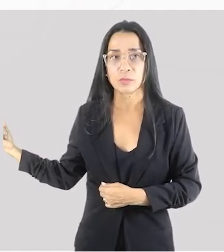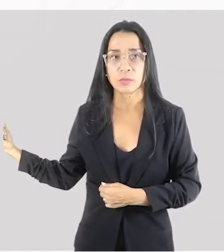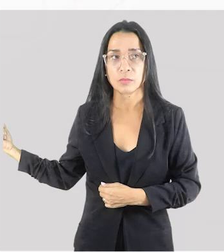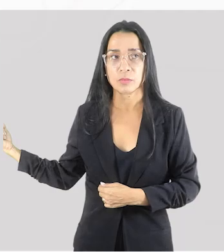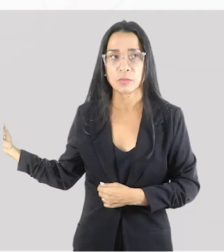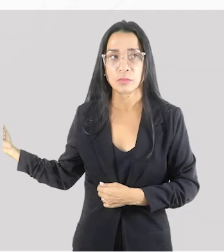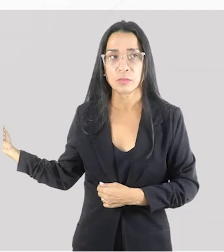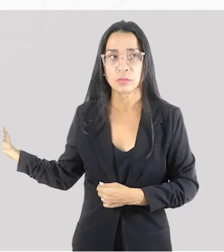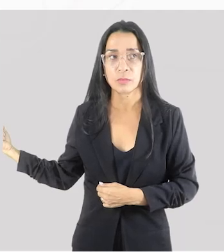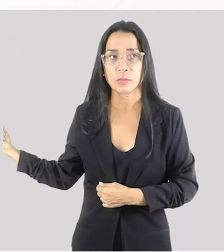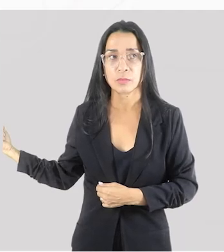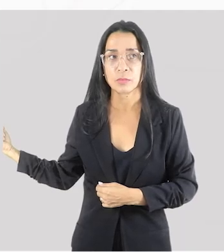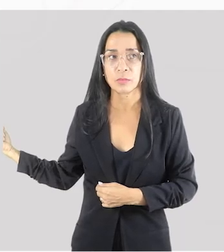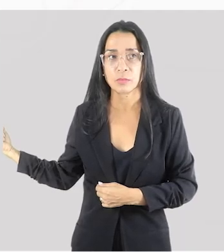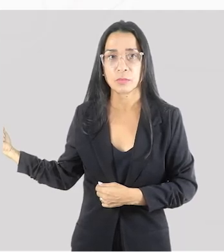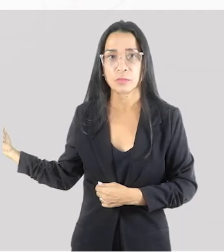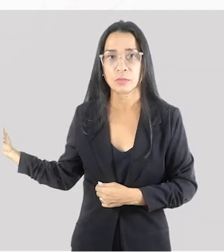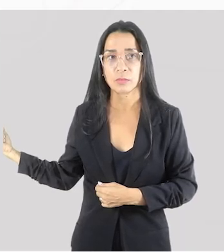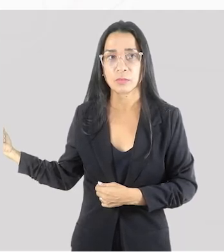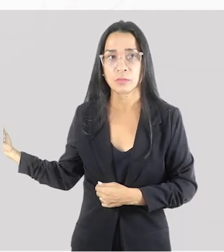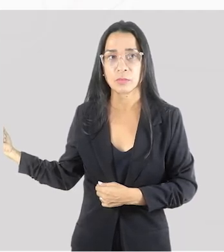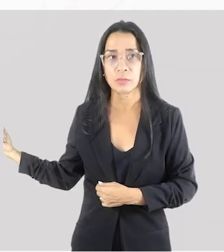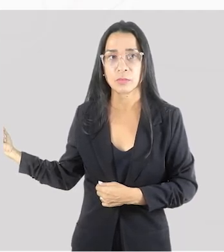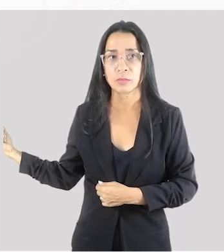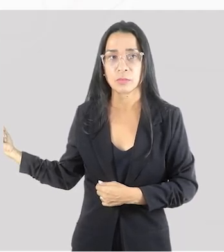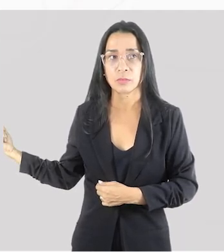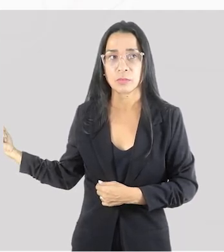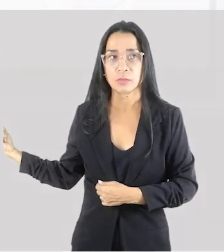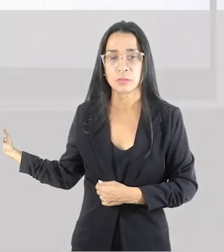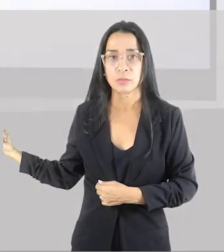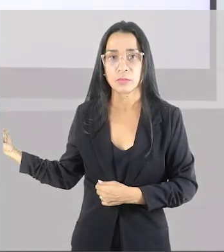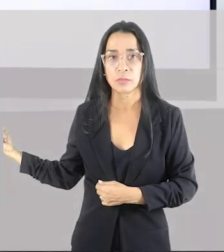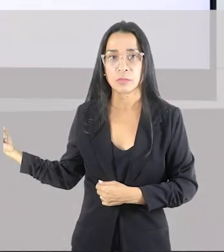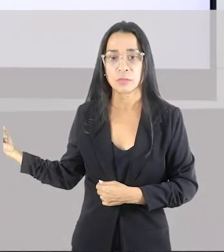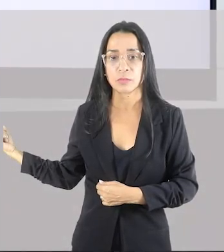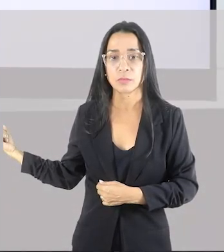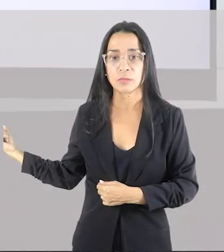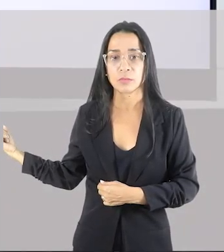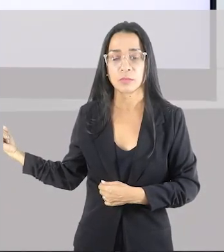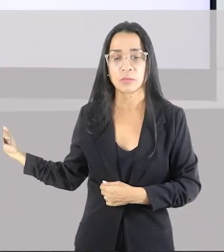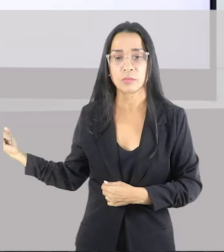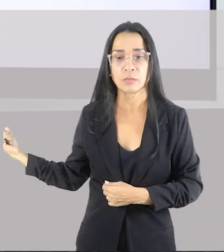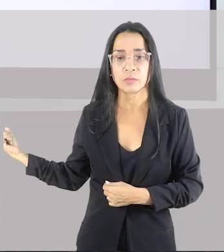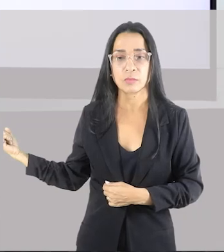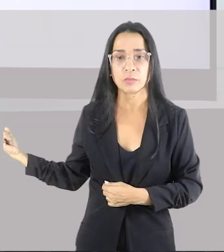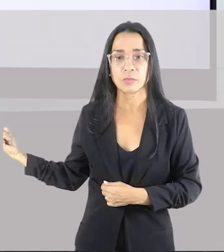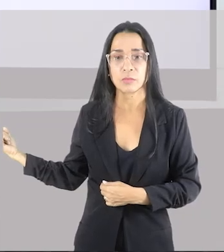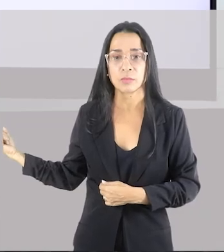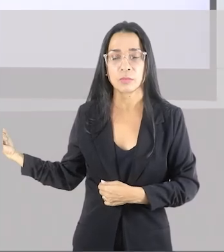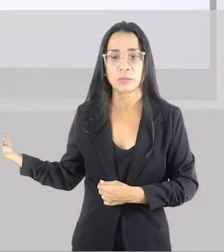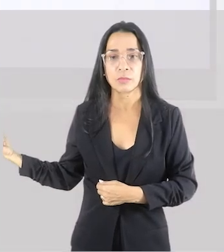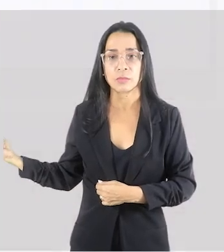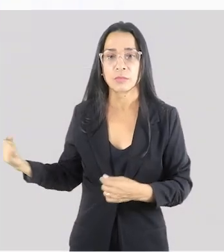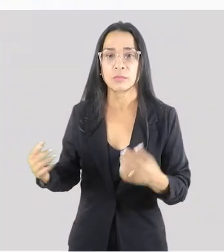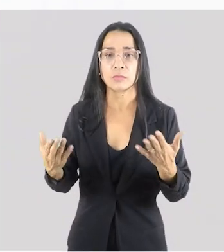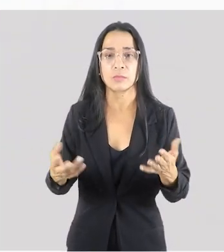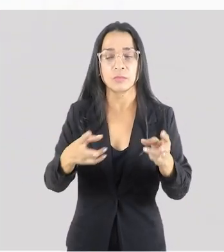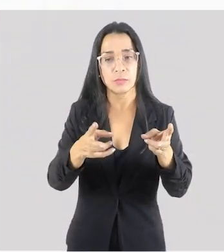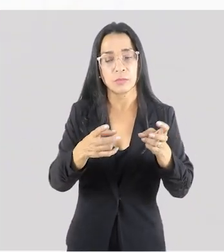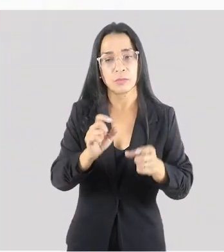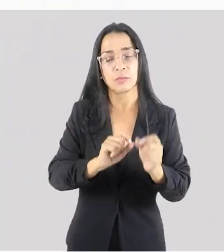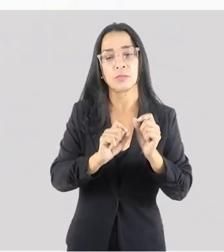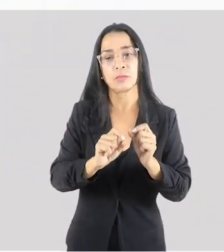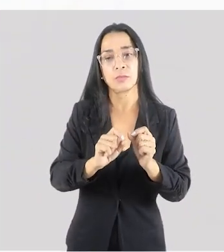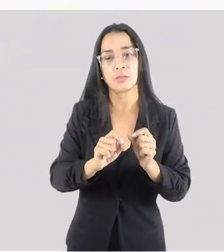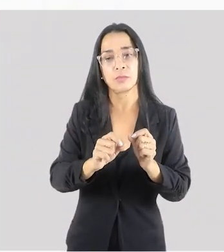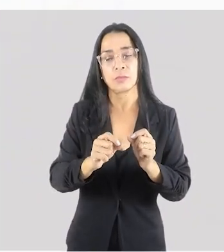letras com os tipos celulares e de tipos de divisão celular presentes na ovulogênese. Observem aí,